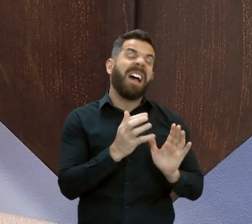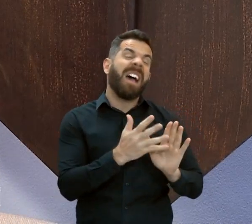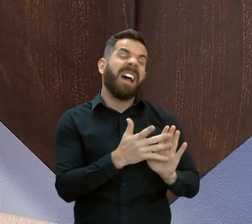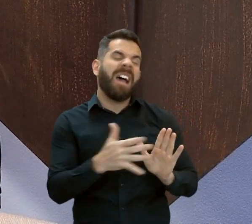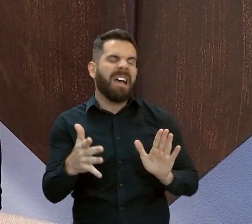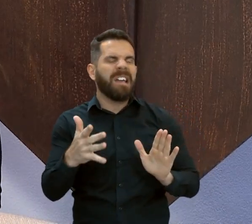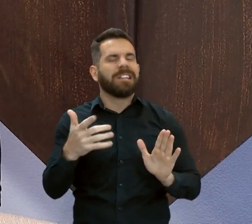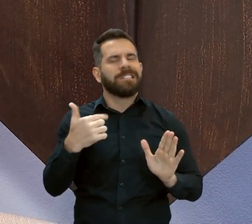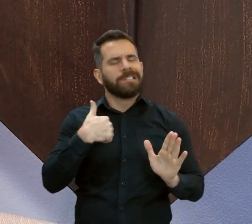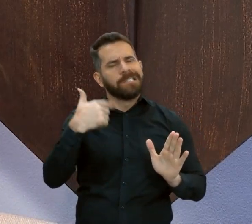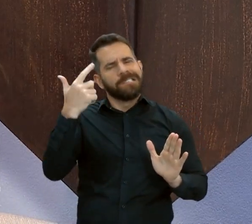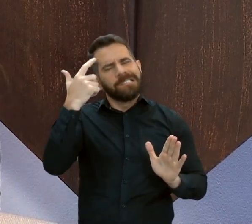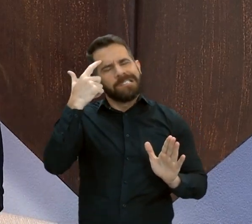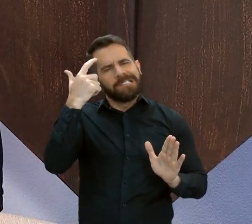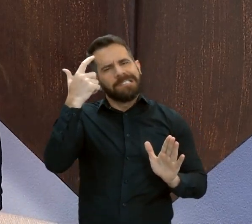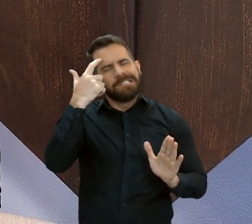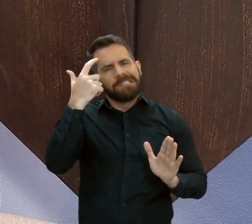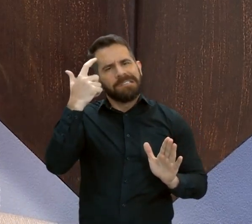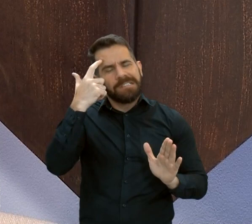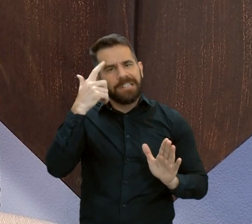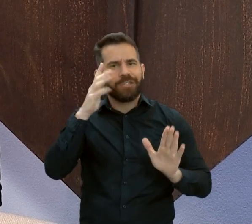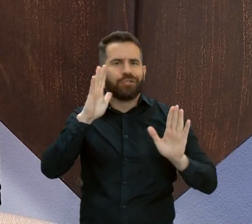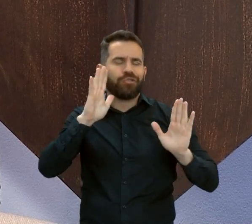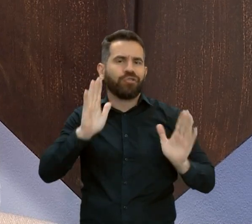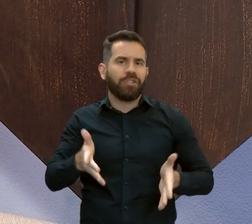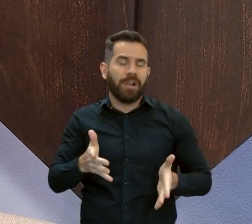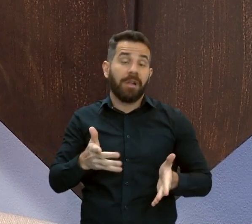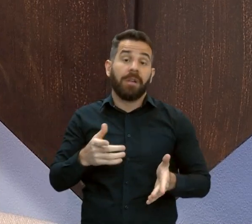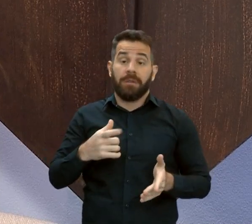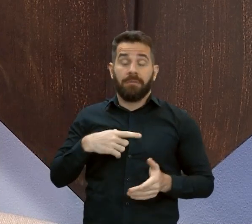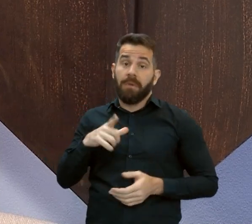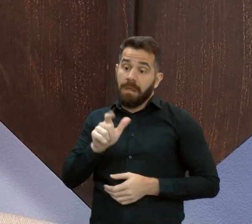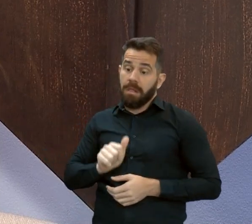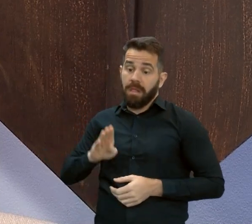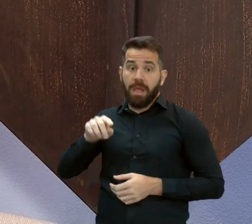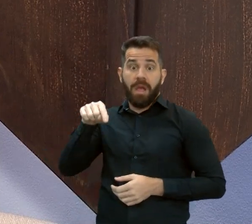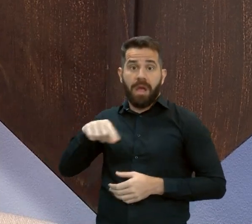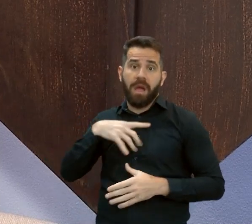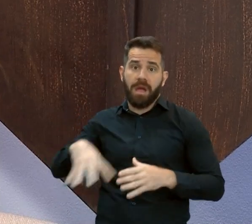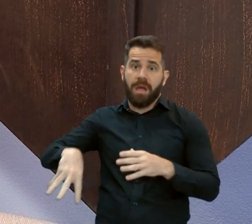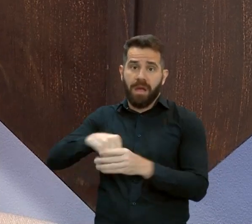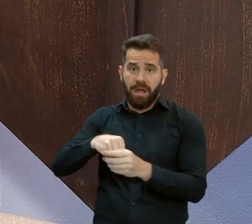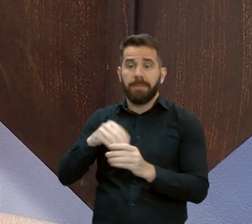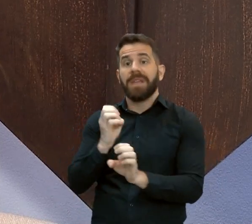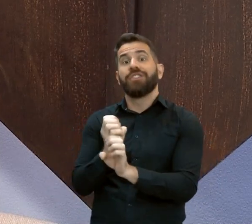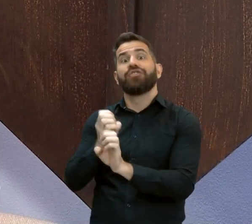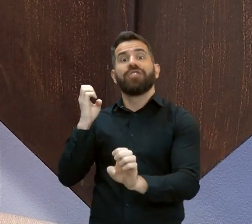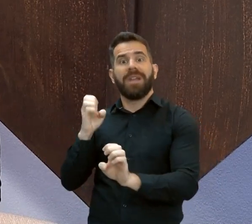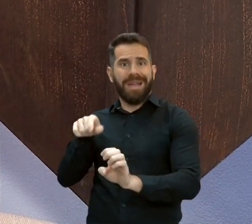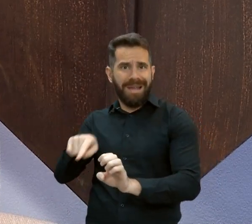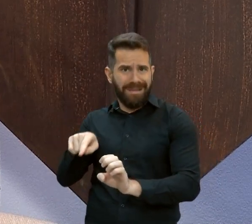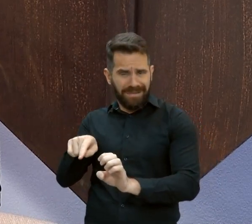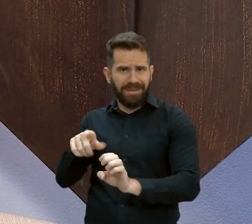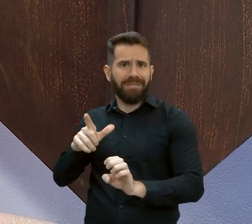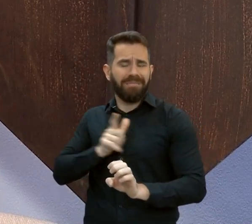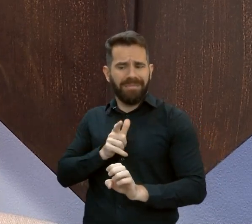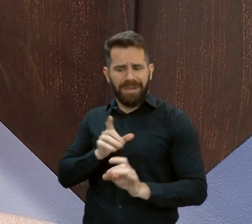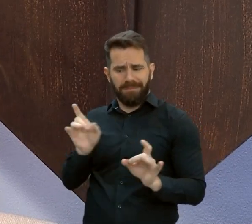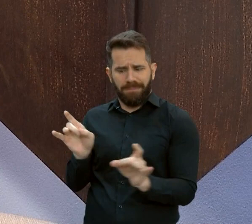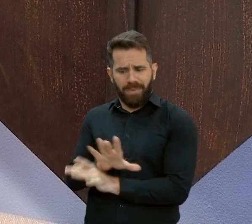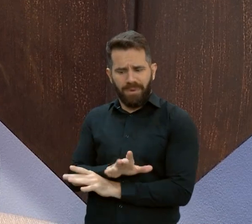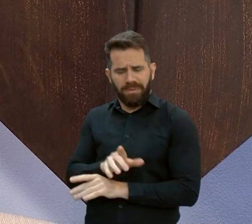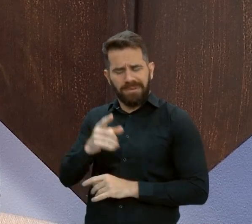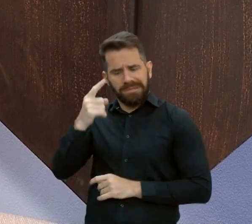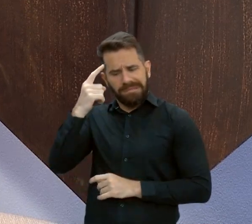será que, né, por ter também o laboratório de engenharia multimídia, será que era possível, né,